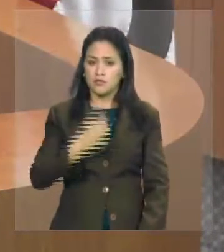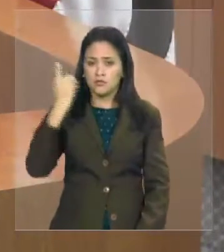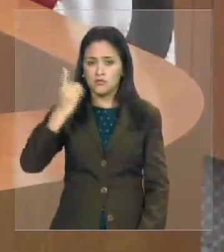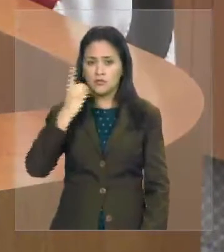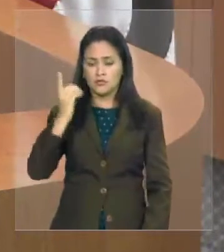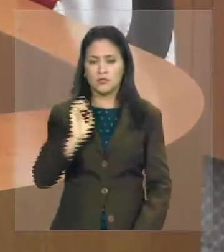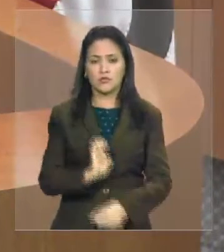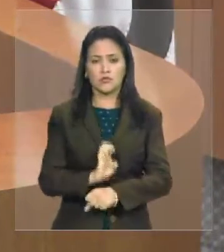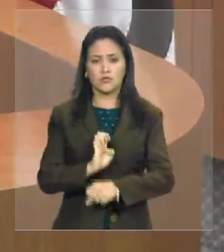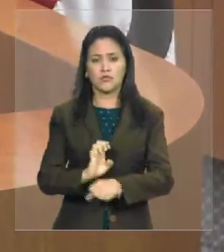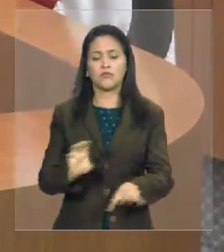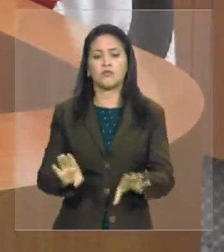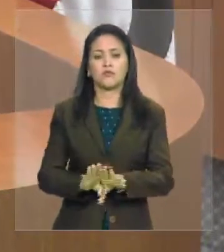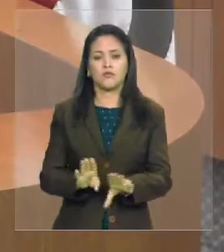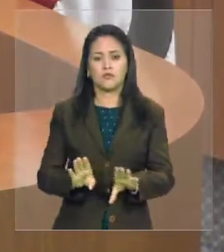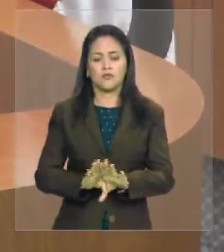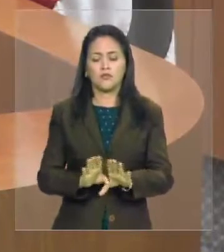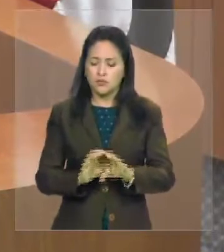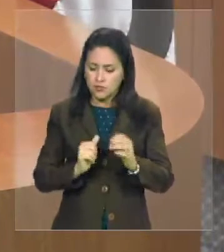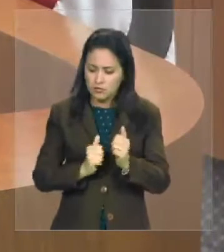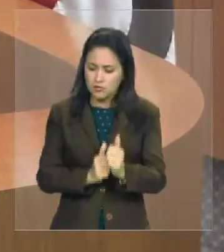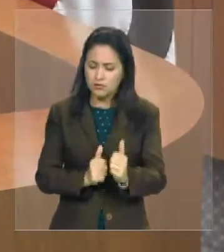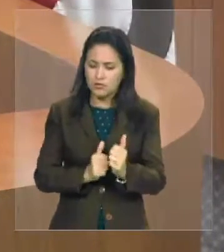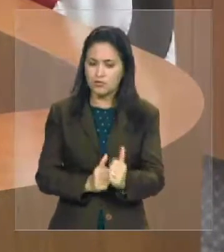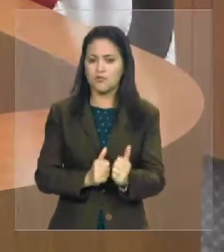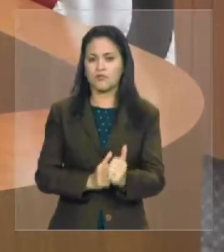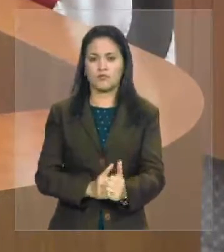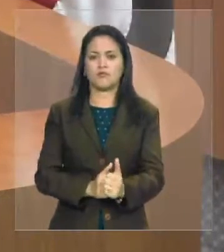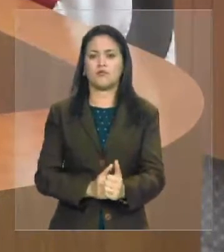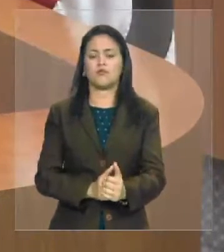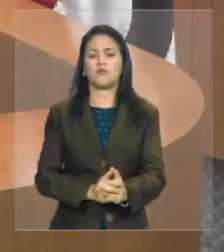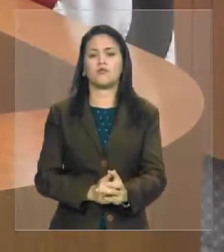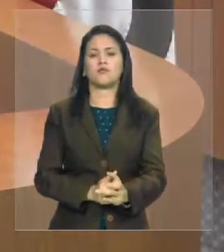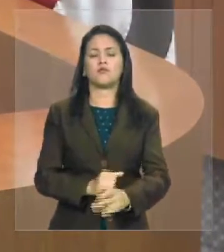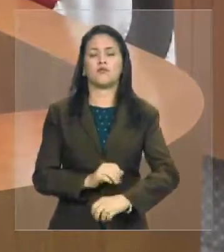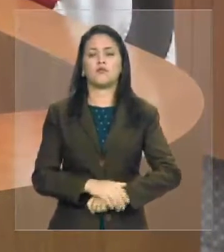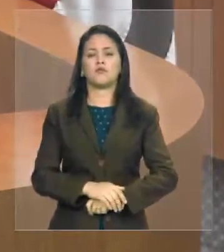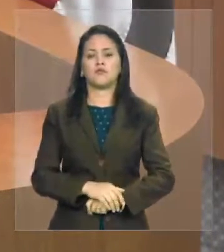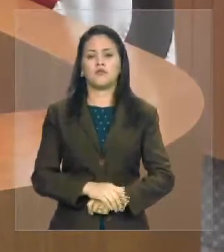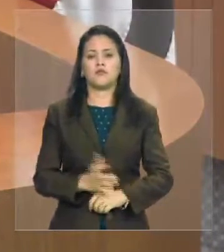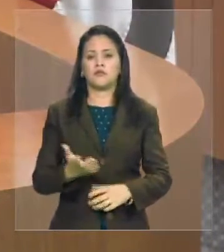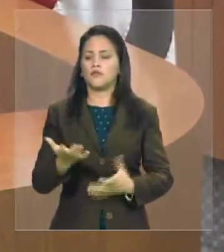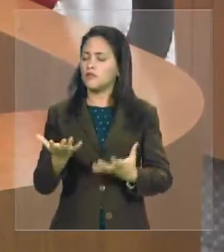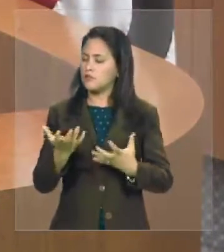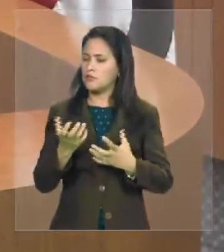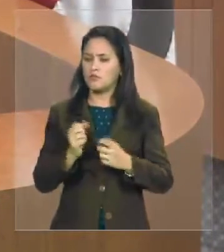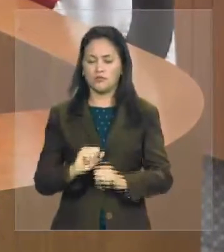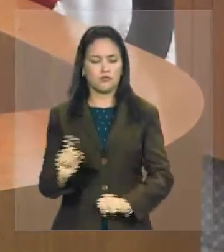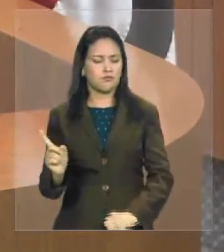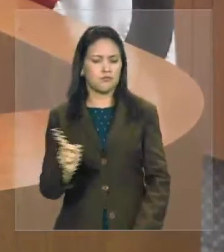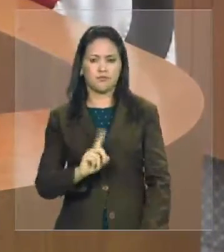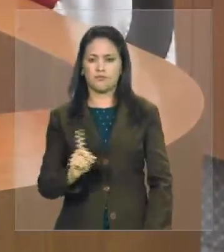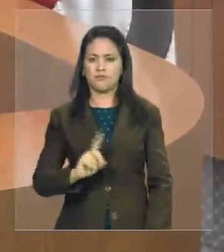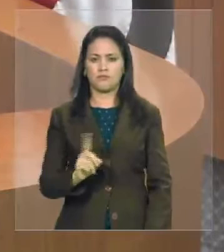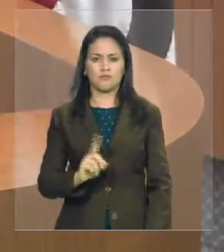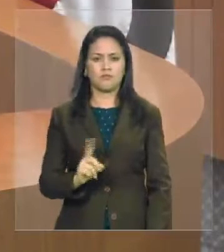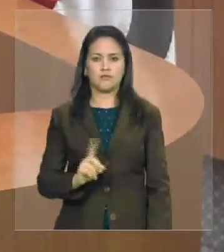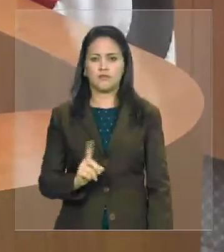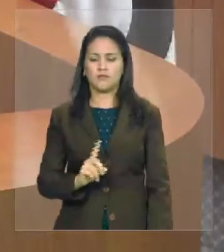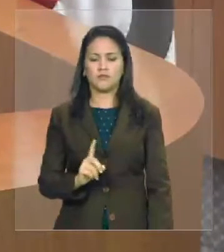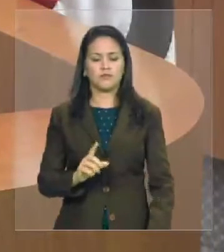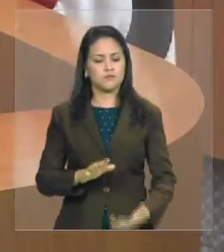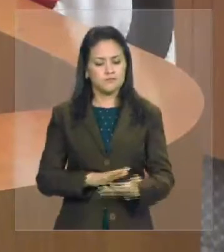também acompanhando, vigilantes, para não aceitar qualquer tipo de manipulação para evitar